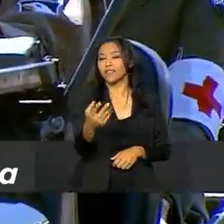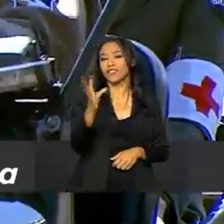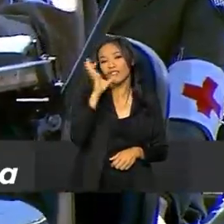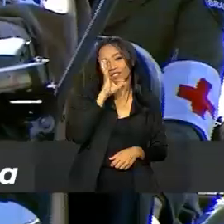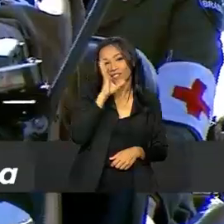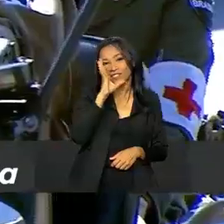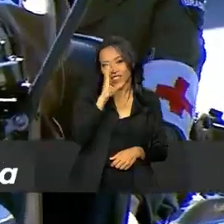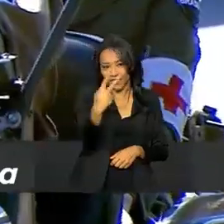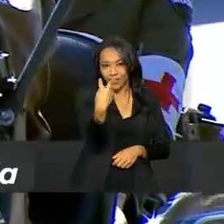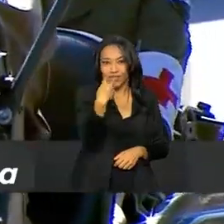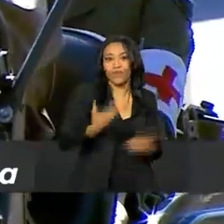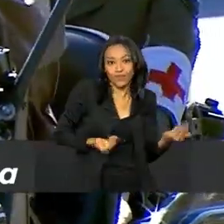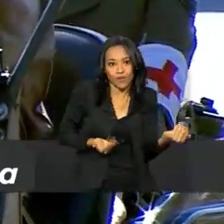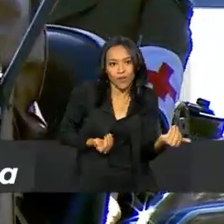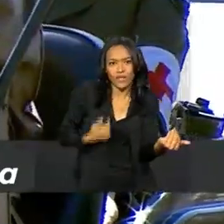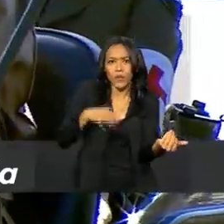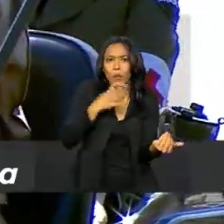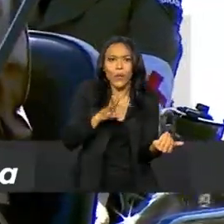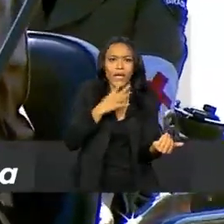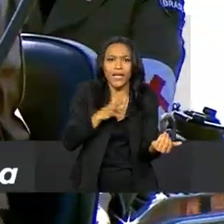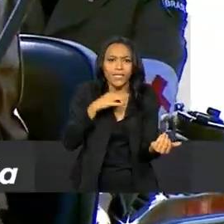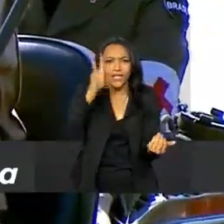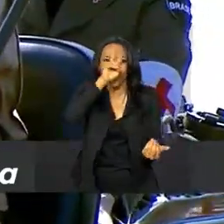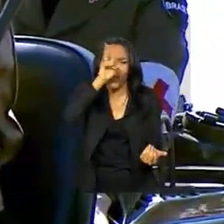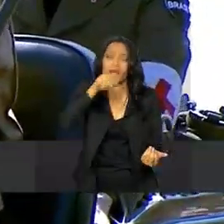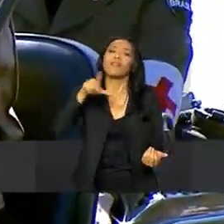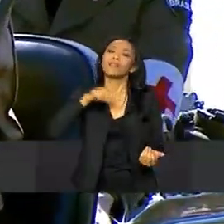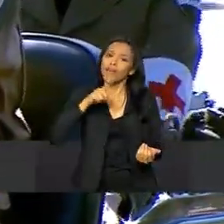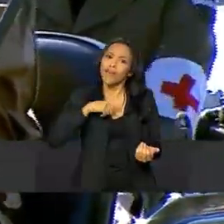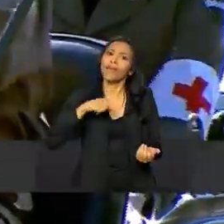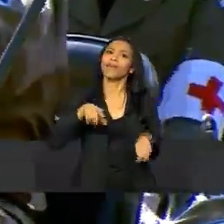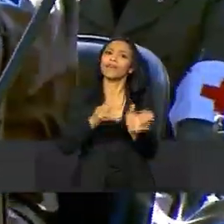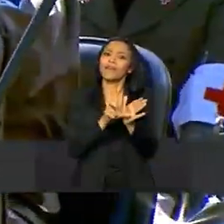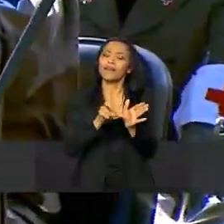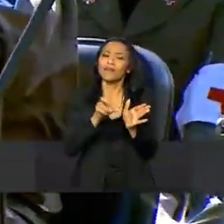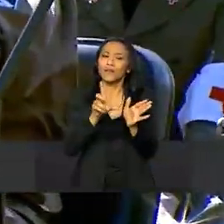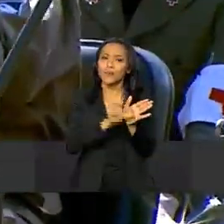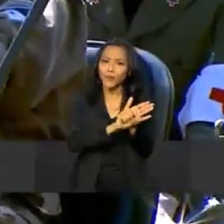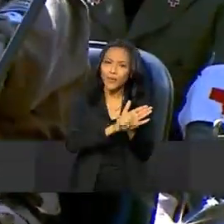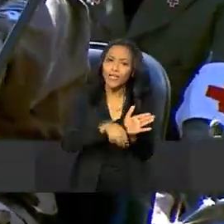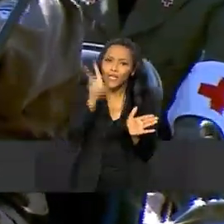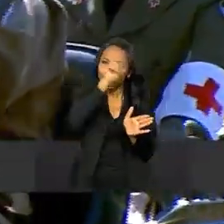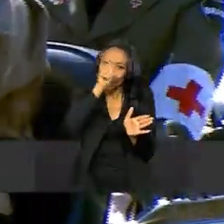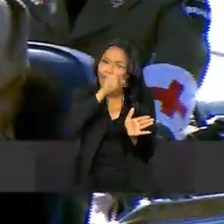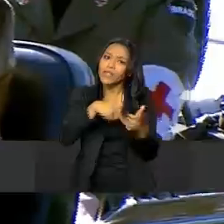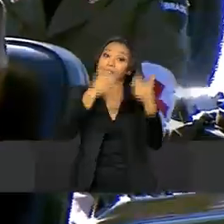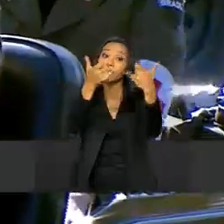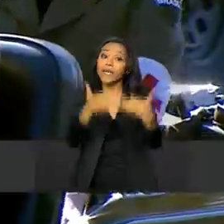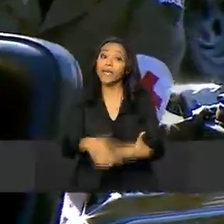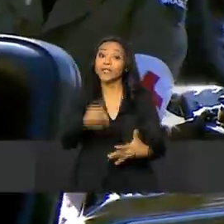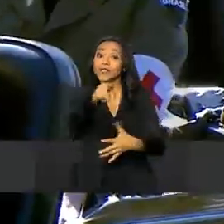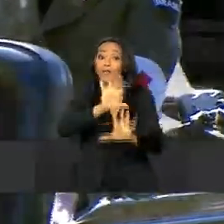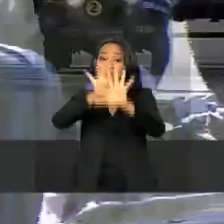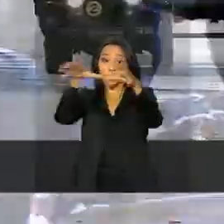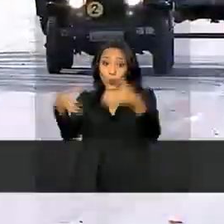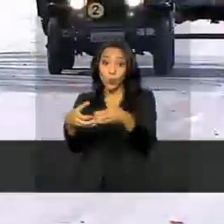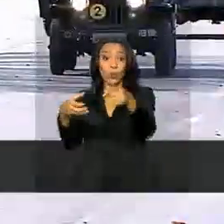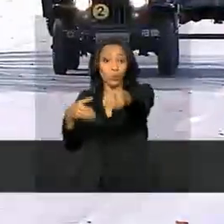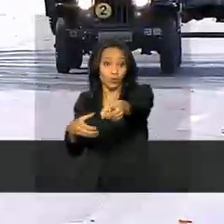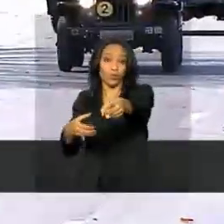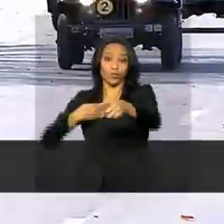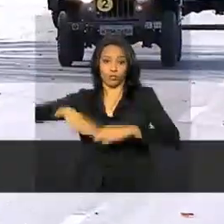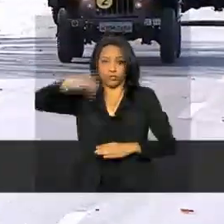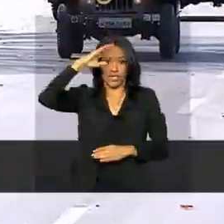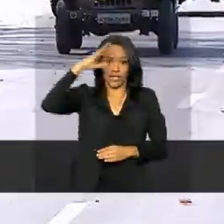conheça tanto dessa história, lá no nosso Twitter a gente fala aí sobre os pracinhas, @TVNBR, você vai encontrar muito detalhe,